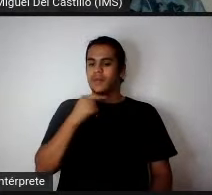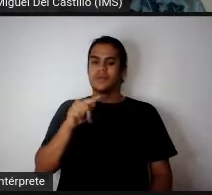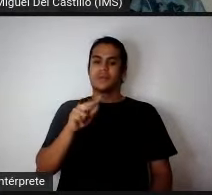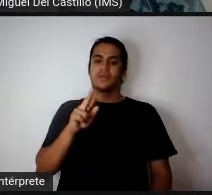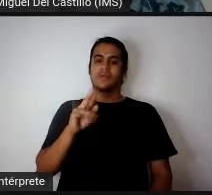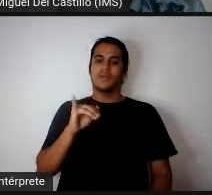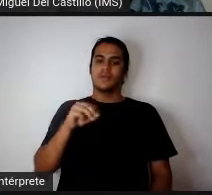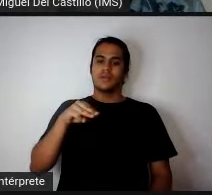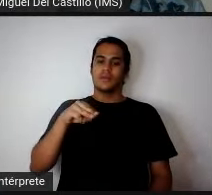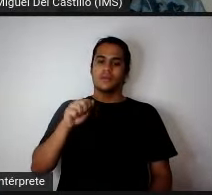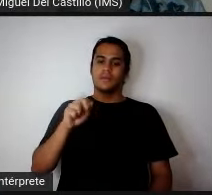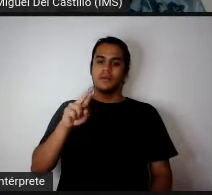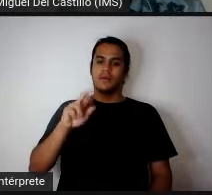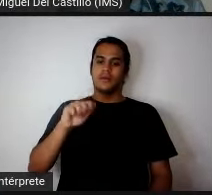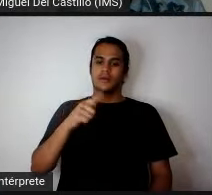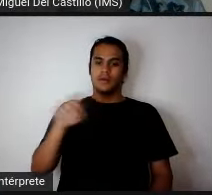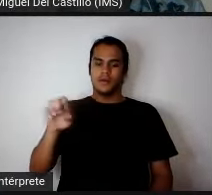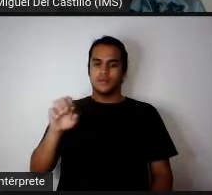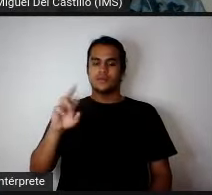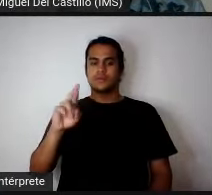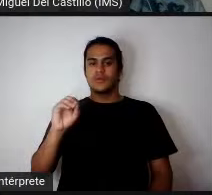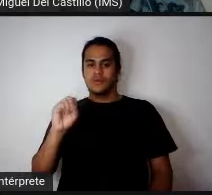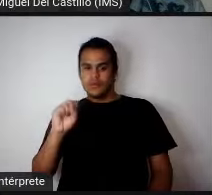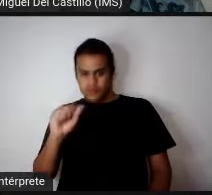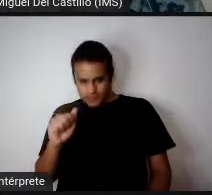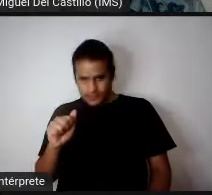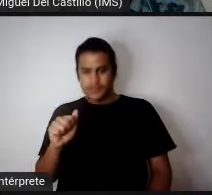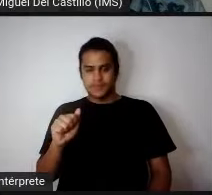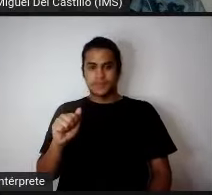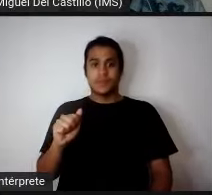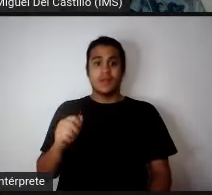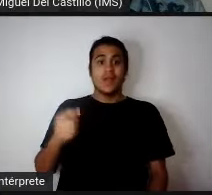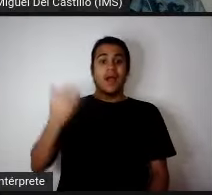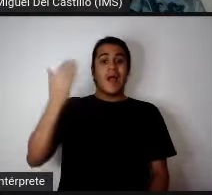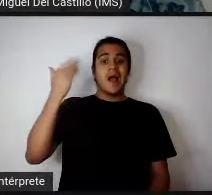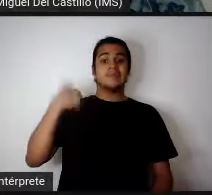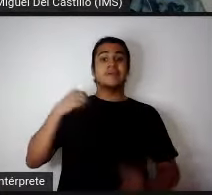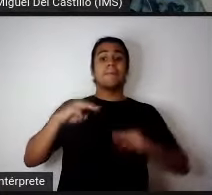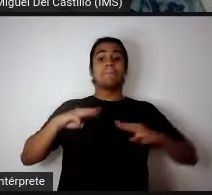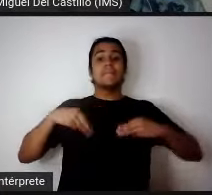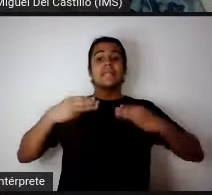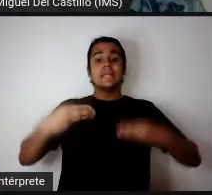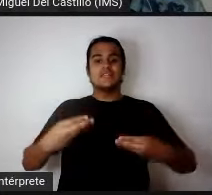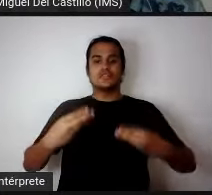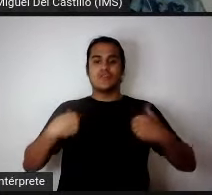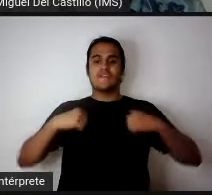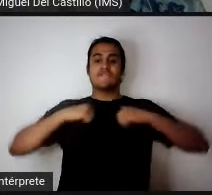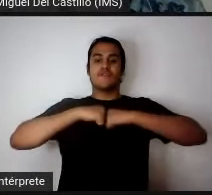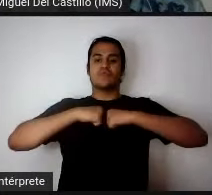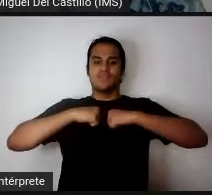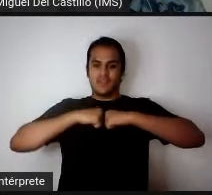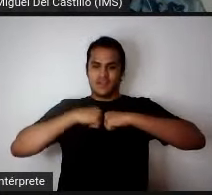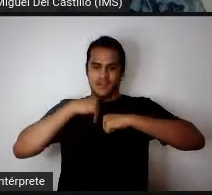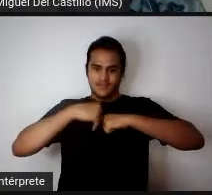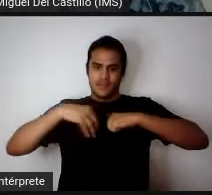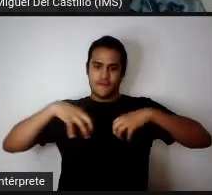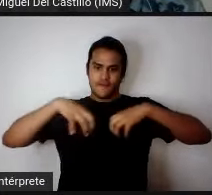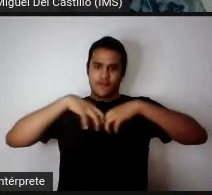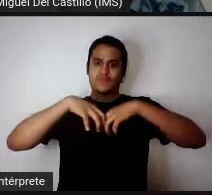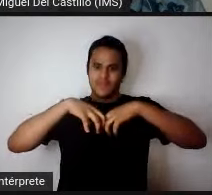Conheci quando ele era ministro das fronteiras do Rio de Janeiro, no